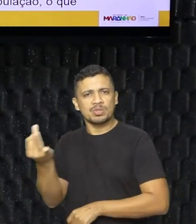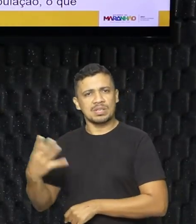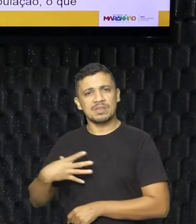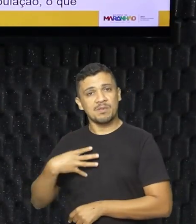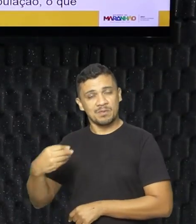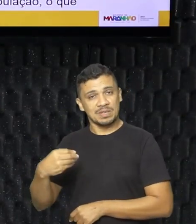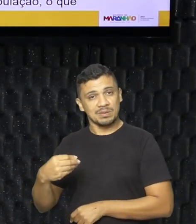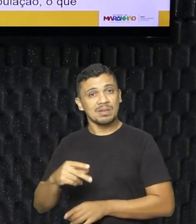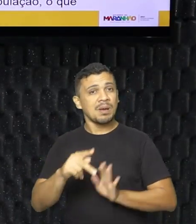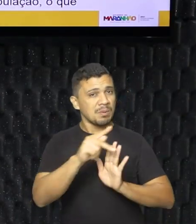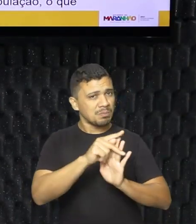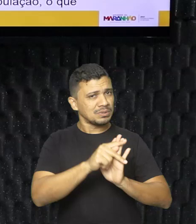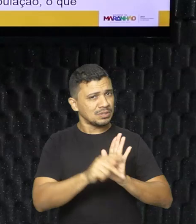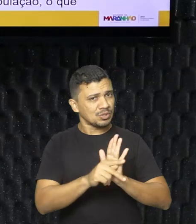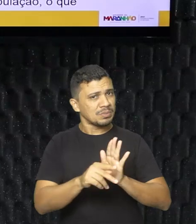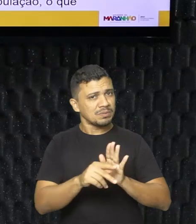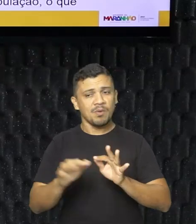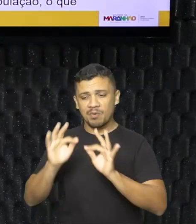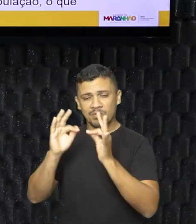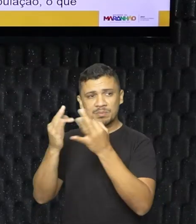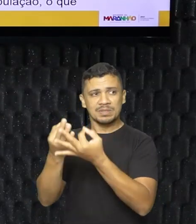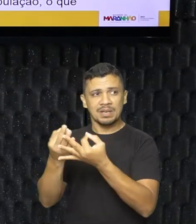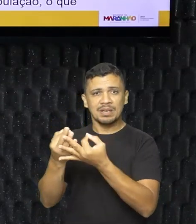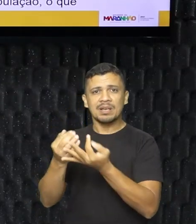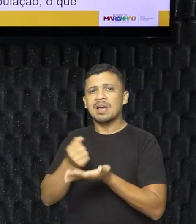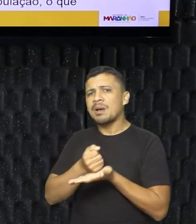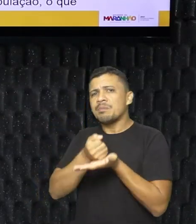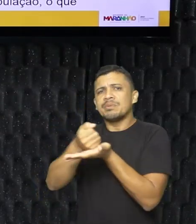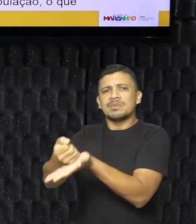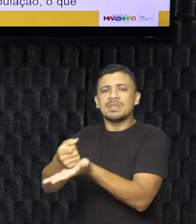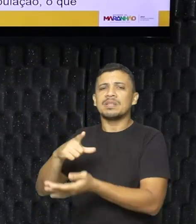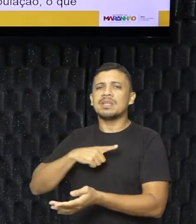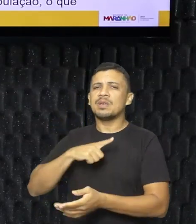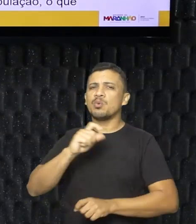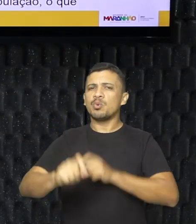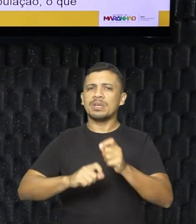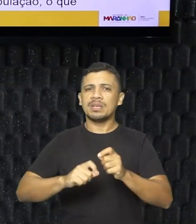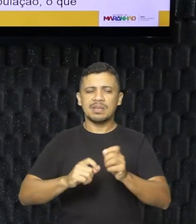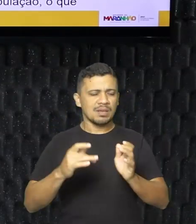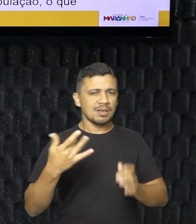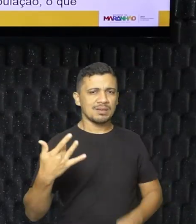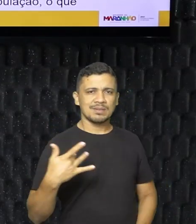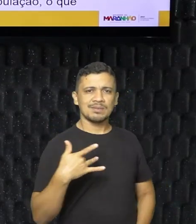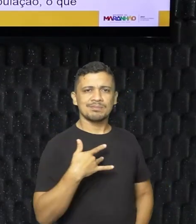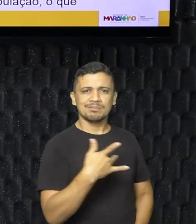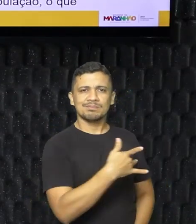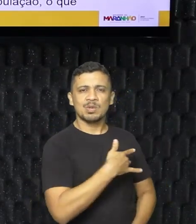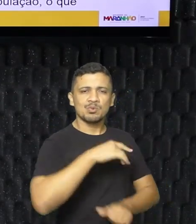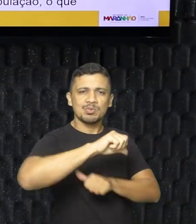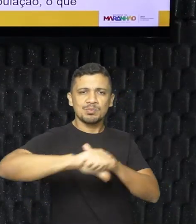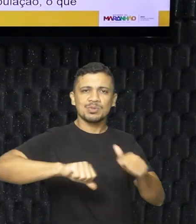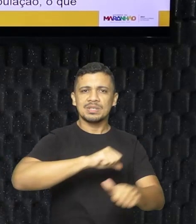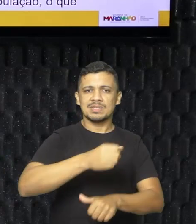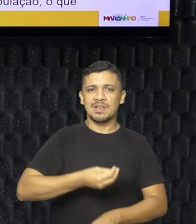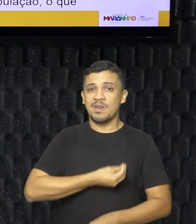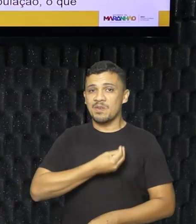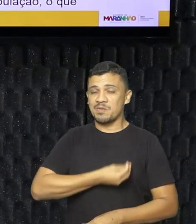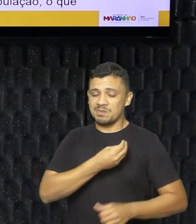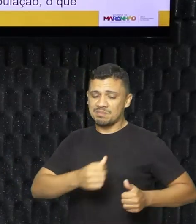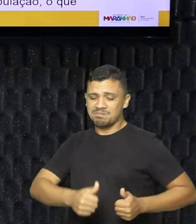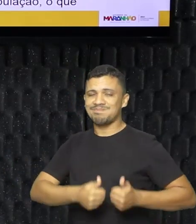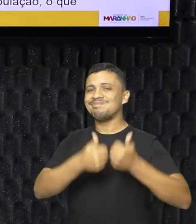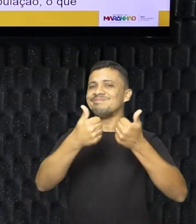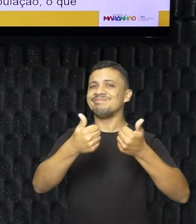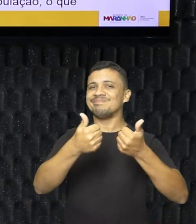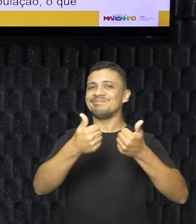vem o planejamento familiar, e para auxiliar isso você tem as mudanças das questões de saúde, que elevam a qualidade de vida. Então aqui eu